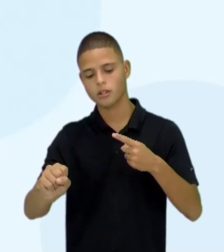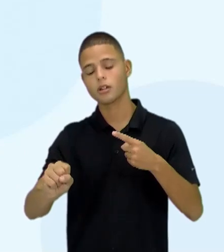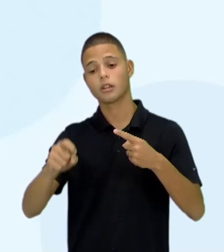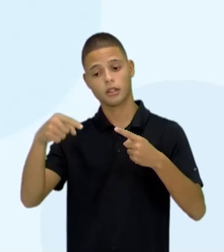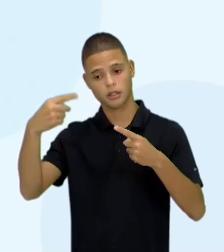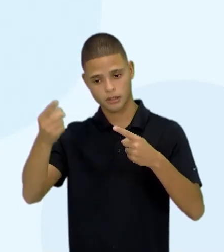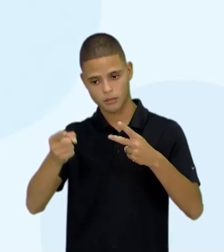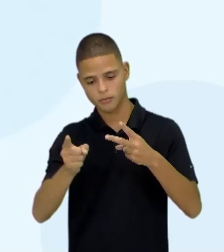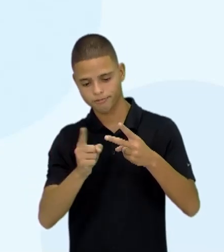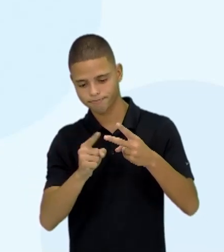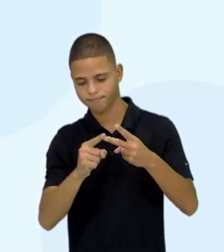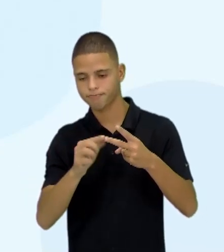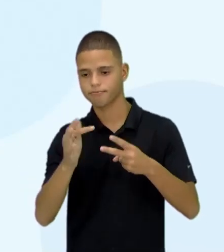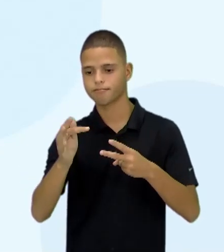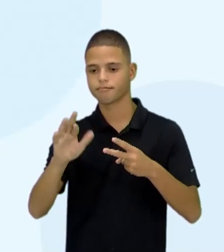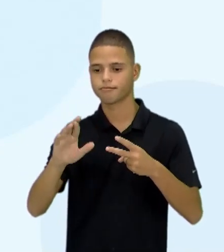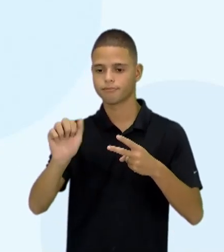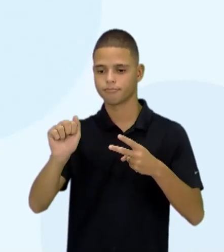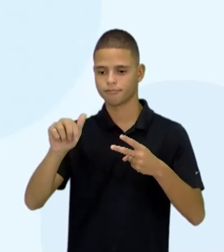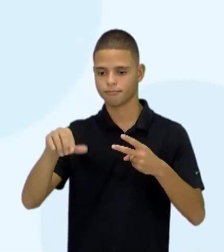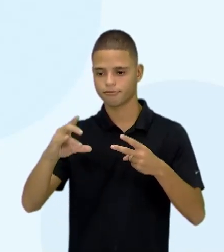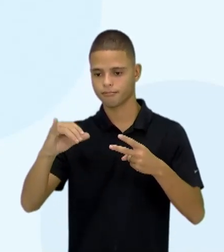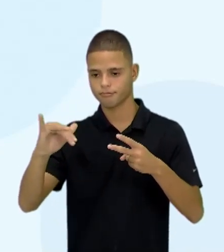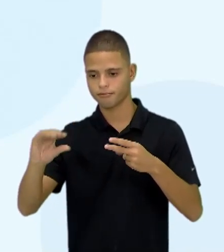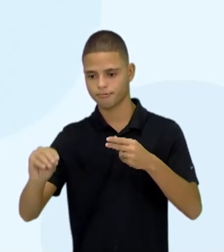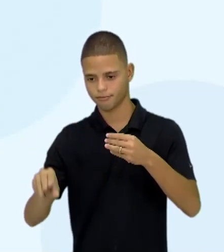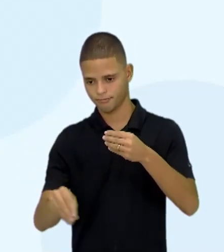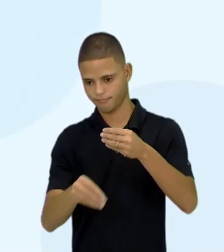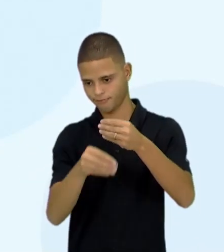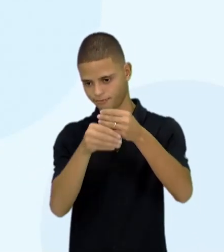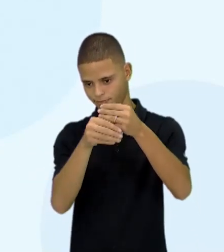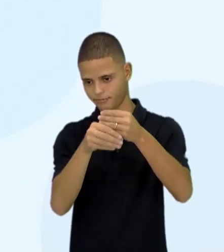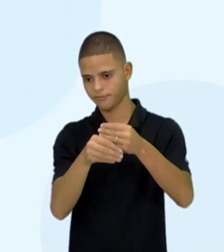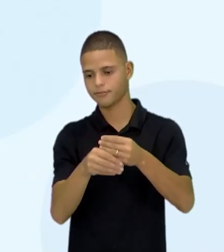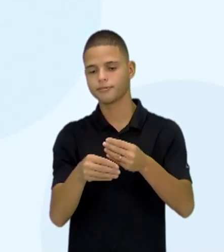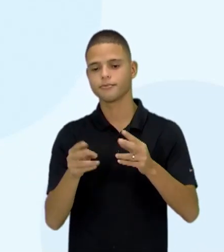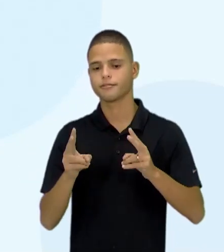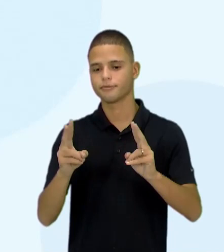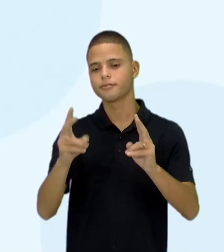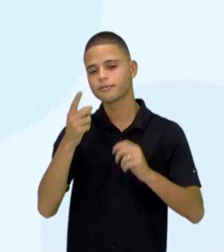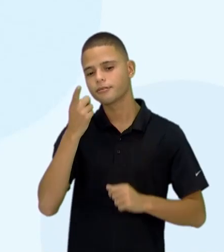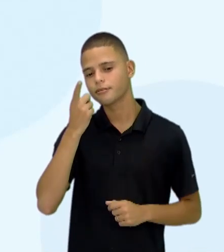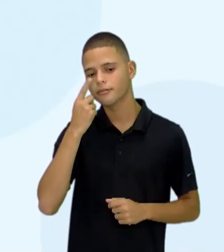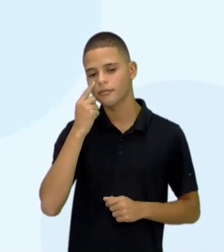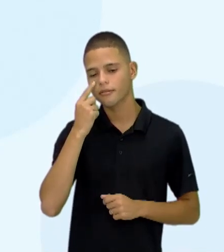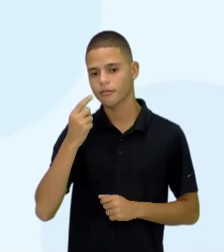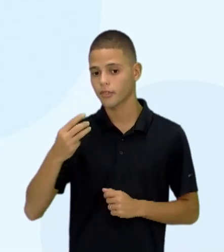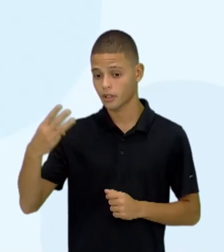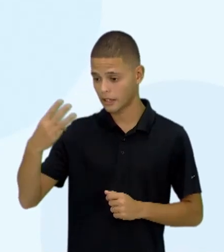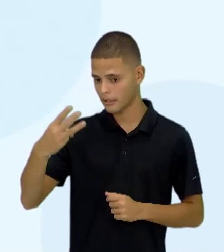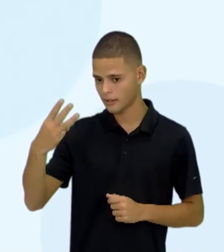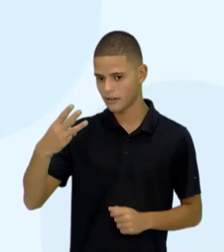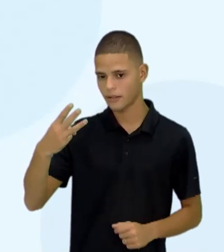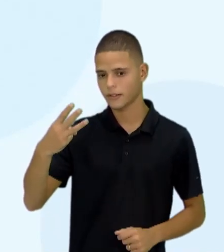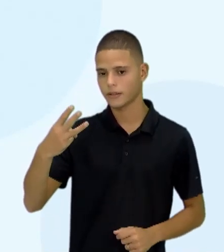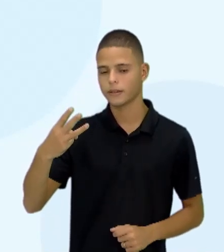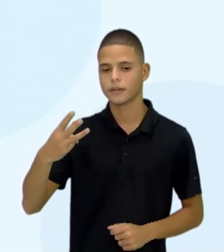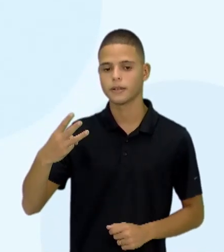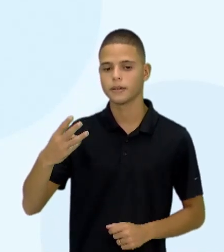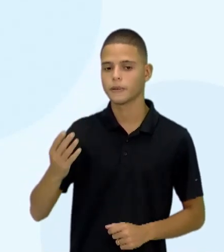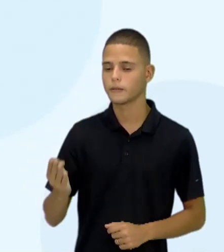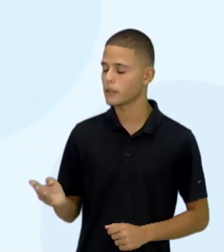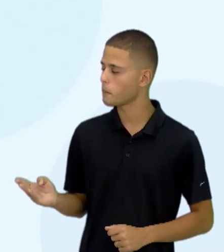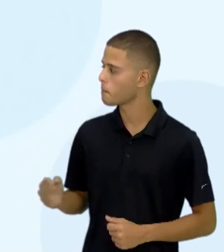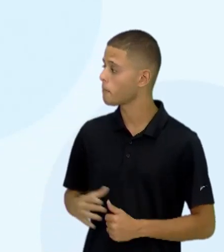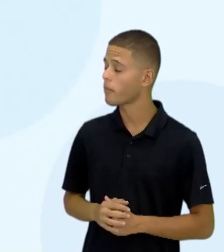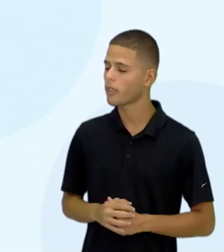professor Francisco Rodrigues. Continuando, vamos saber quem é que está falando nessa terceira parte, vou deixar para vocês.